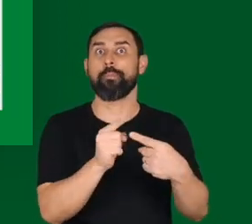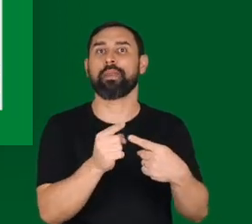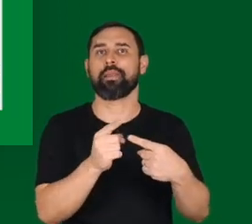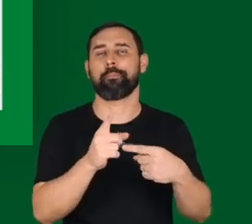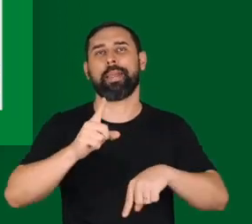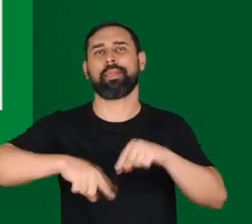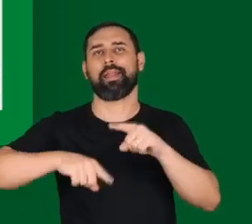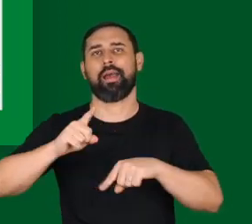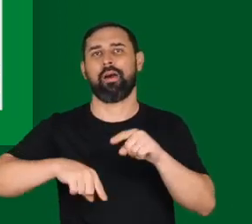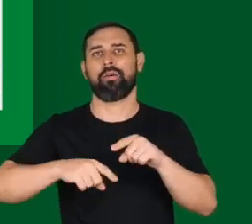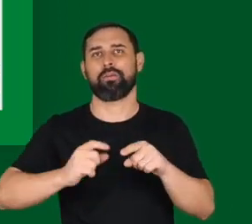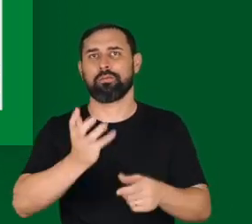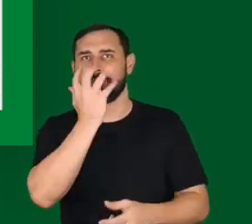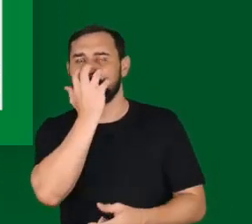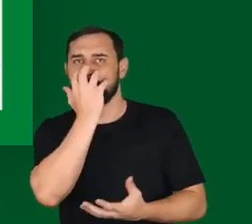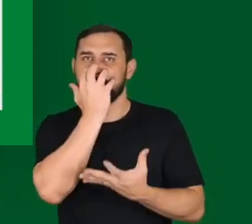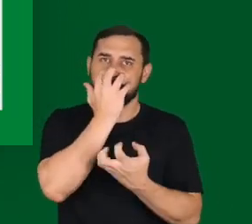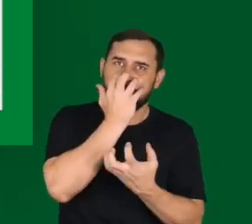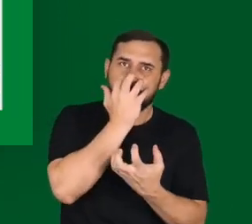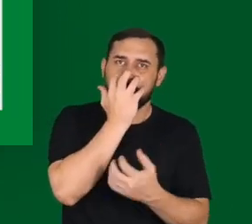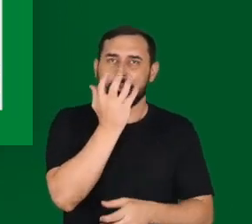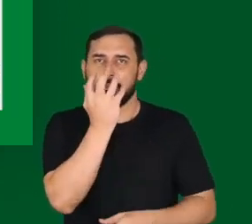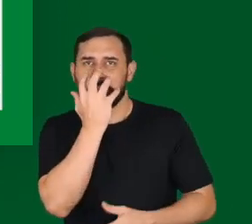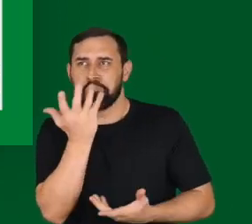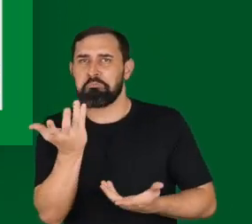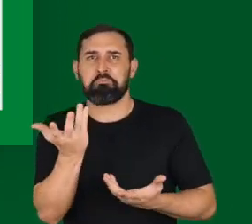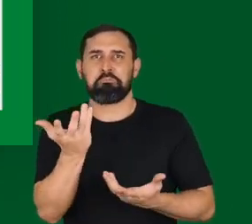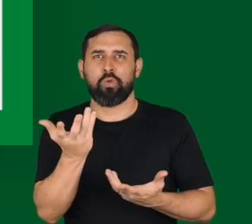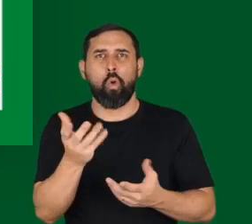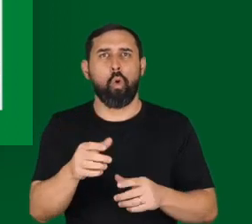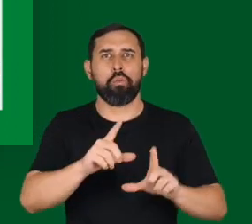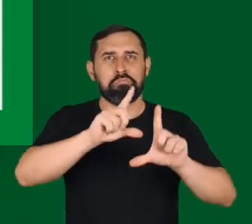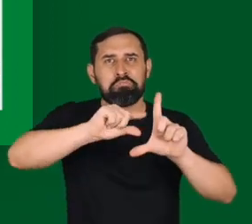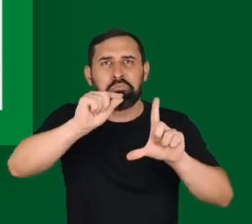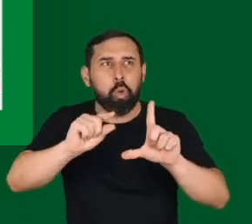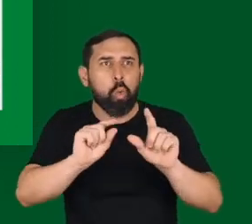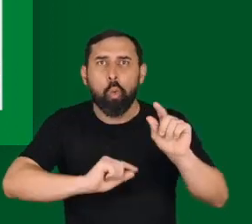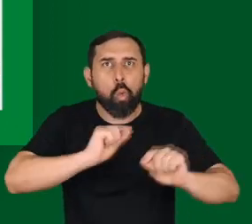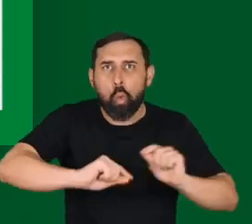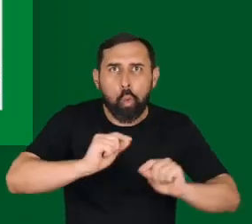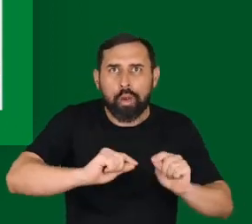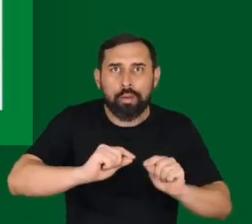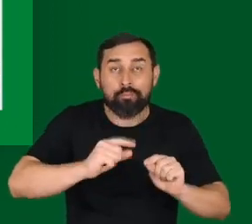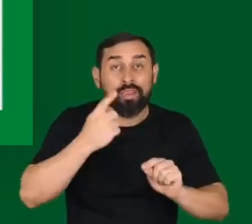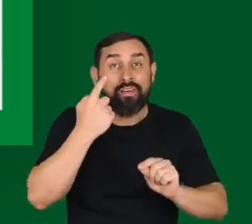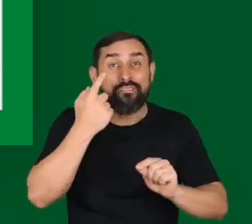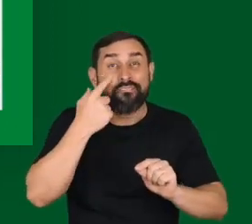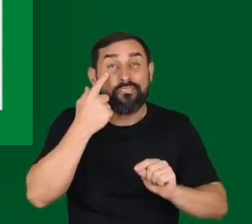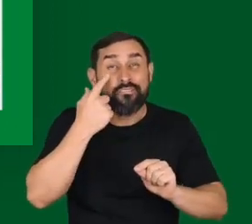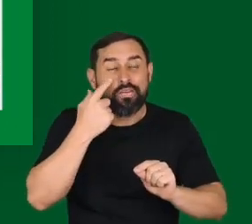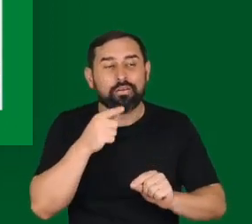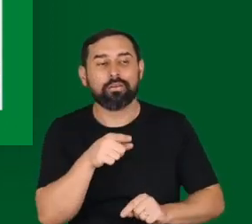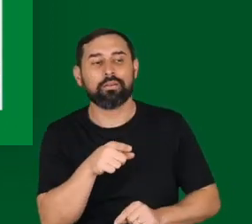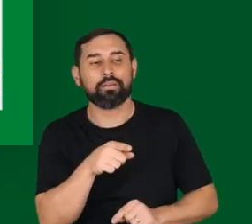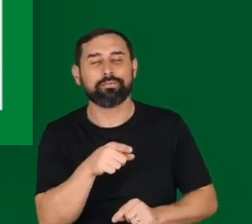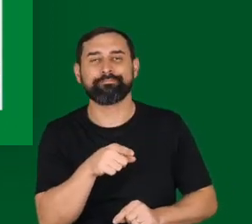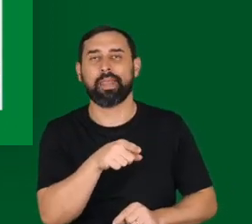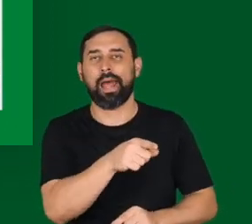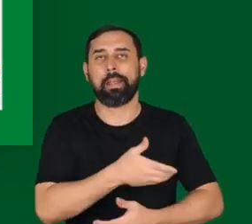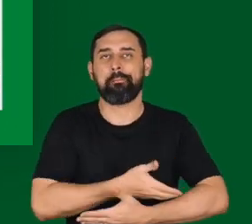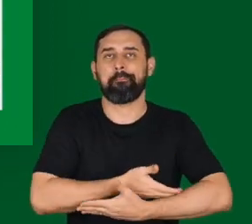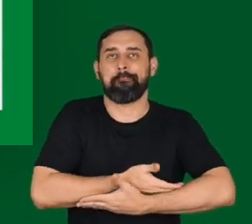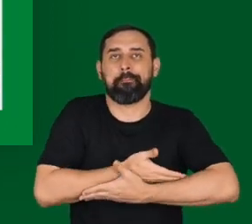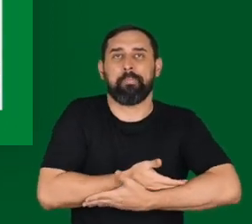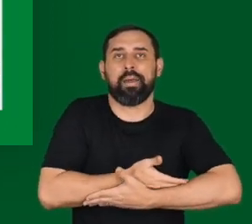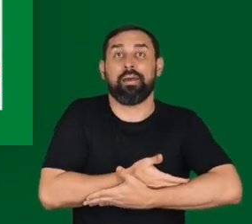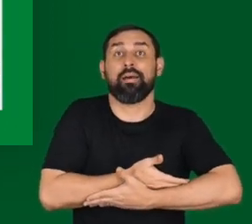oxigênio suplementar no dispositivo adequado. E aí, eu tenho que ter uma noção de quanto que é uma frequência adequada para aquela criança.